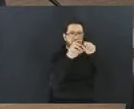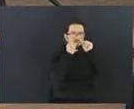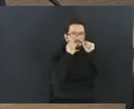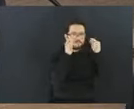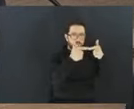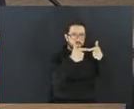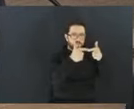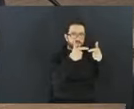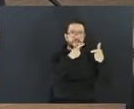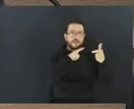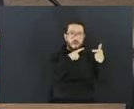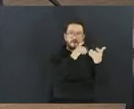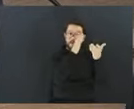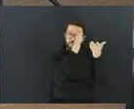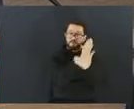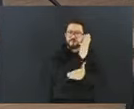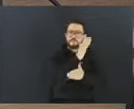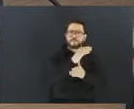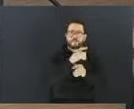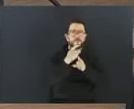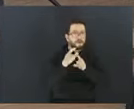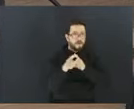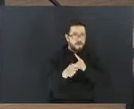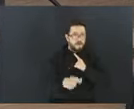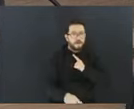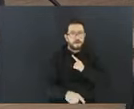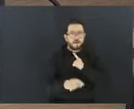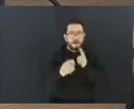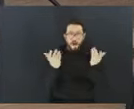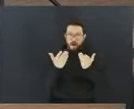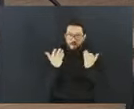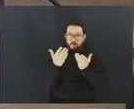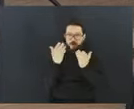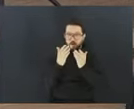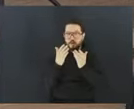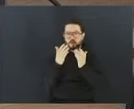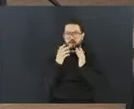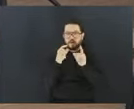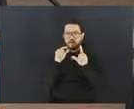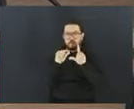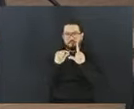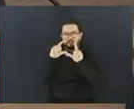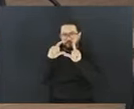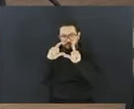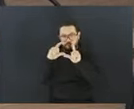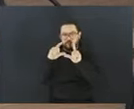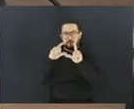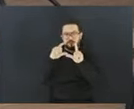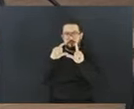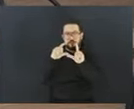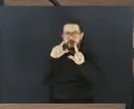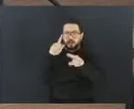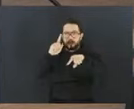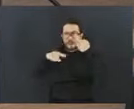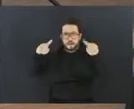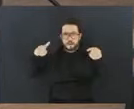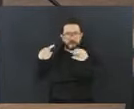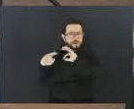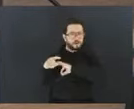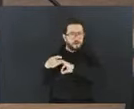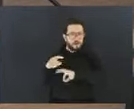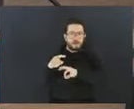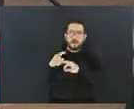teve alguns benefícios que foram incorporados para a corporação em alguns níveis. Queria saber do senhor se impactou